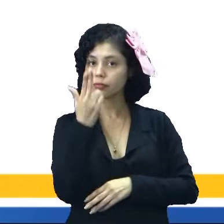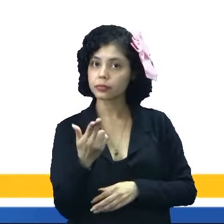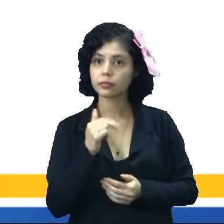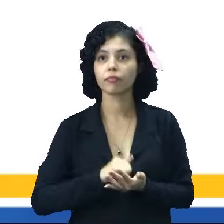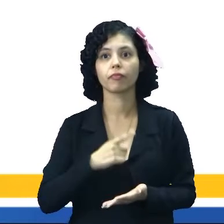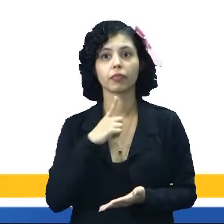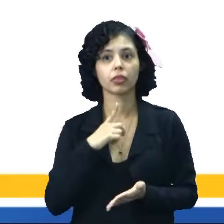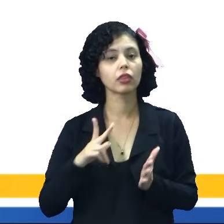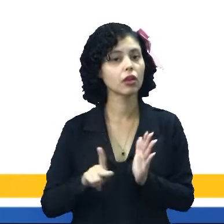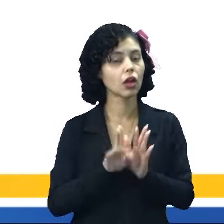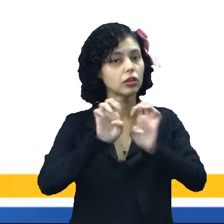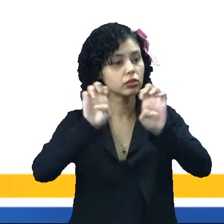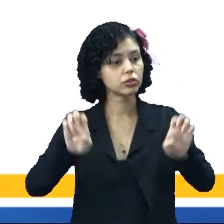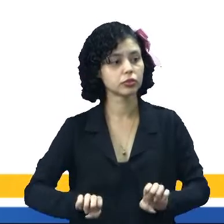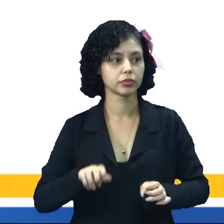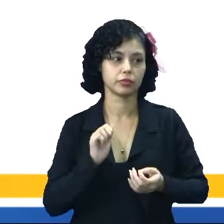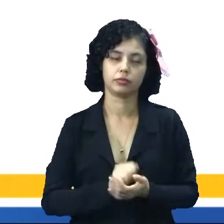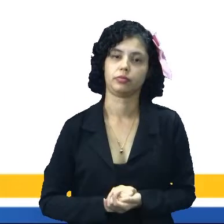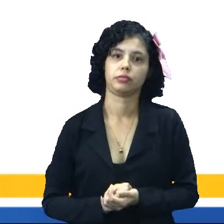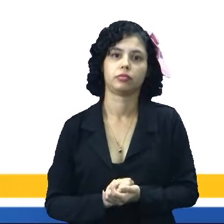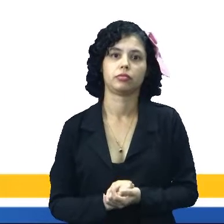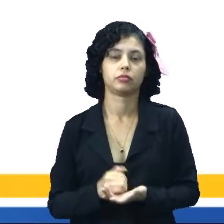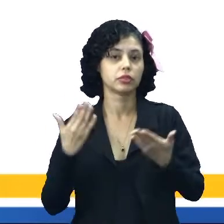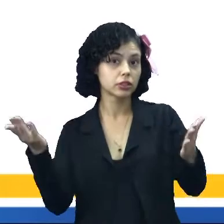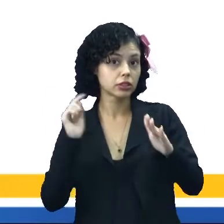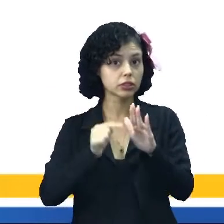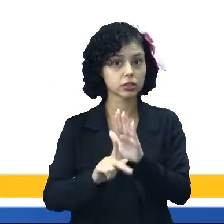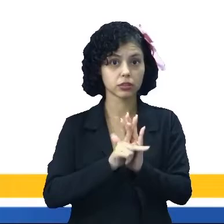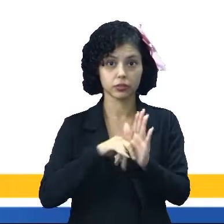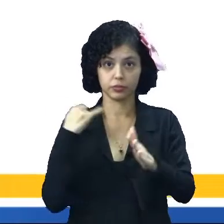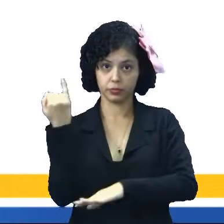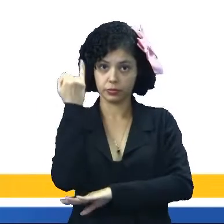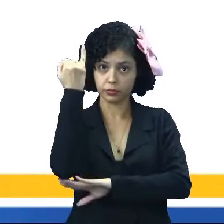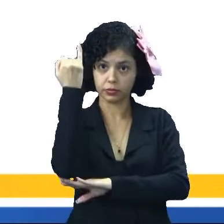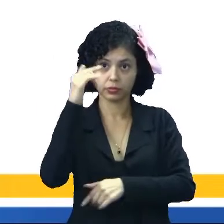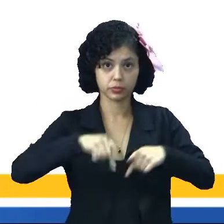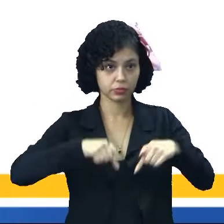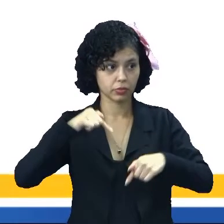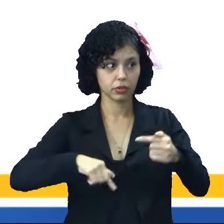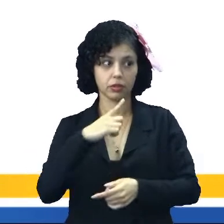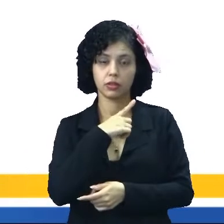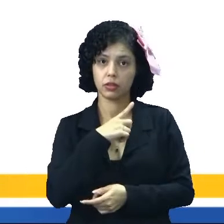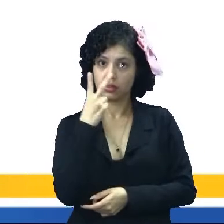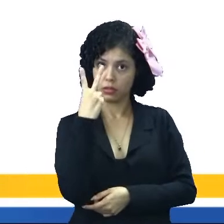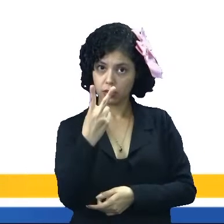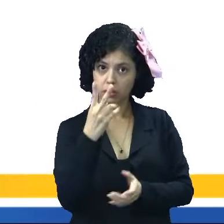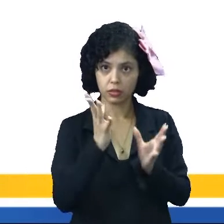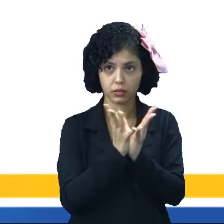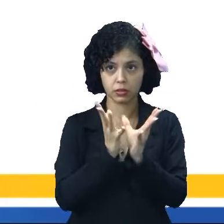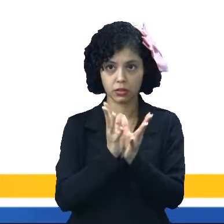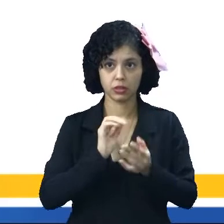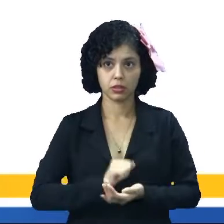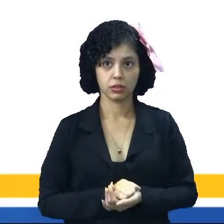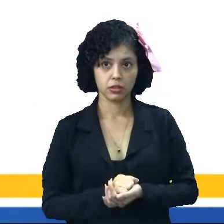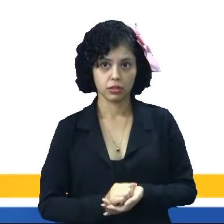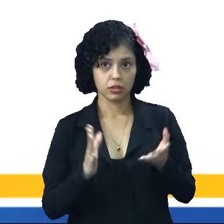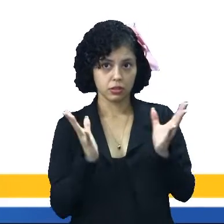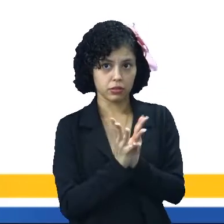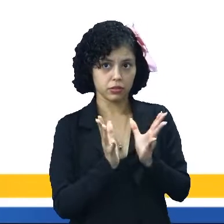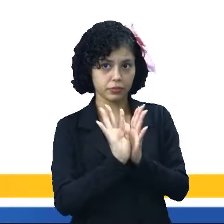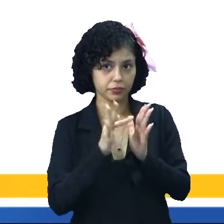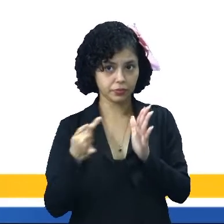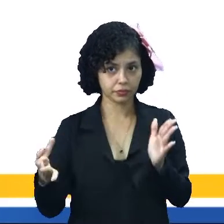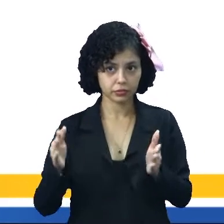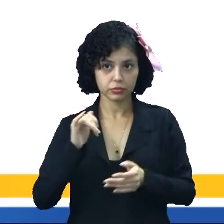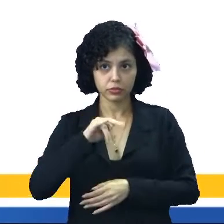têm semelhanças em sua estrutura. E aí, dentre as principais funções químicas, nós temos dois grupos. O grupo das